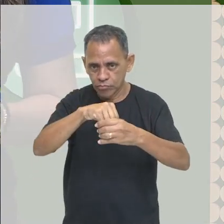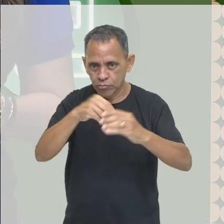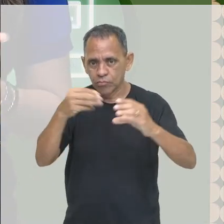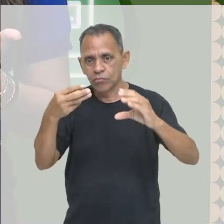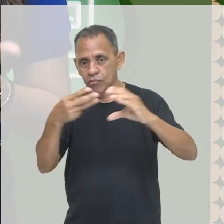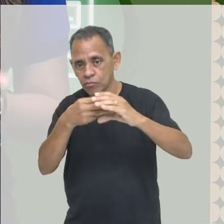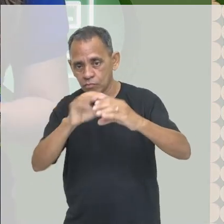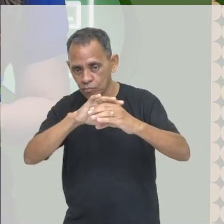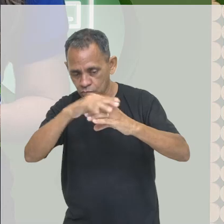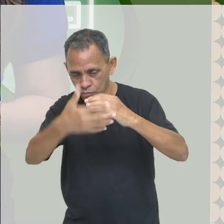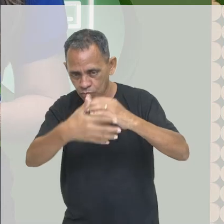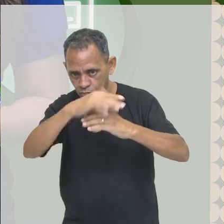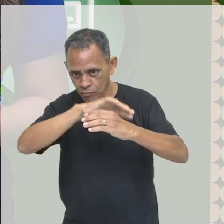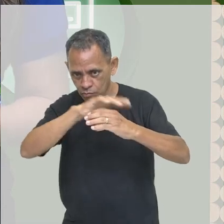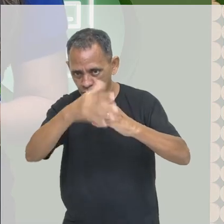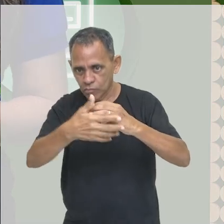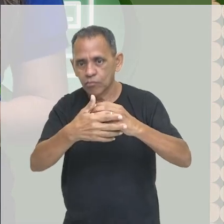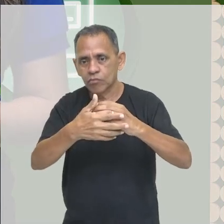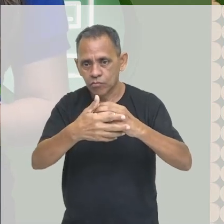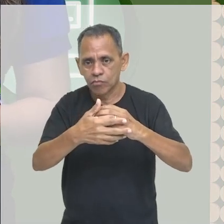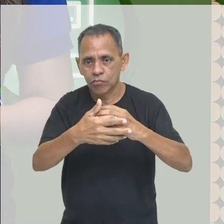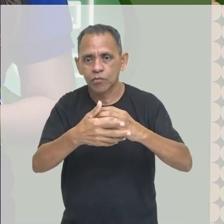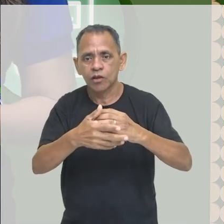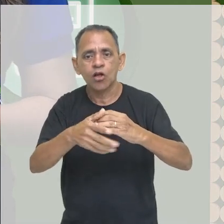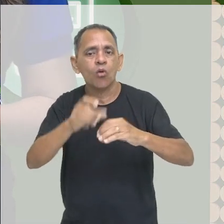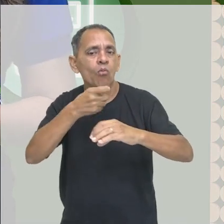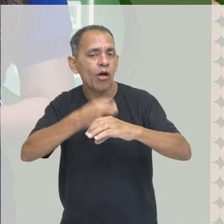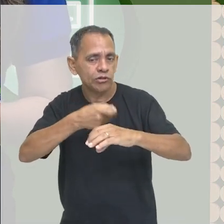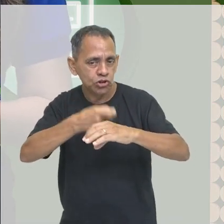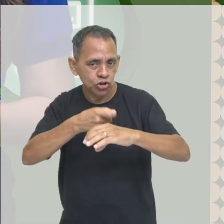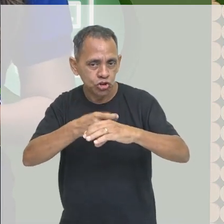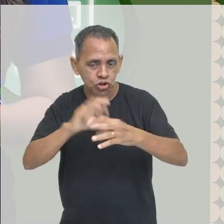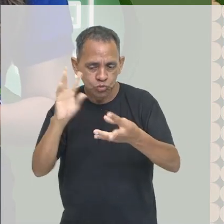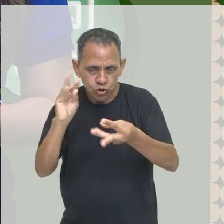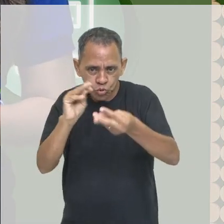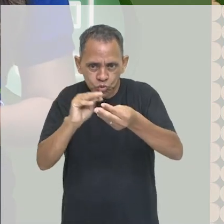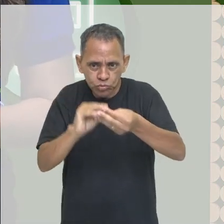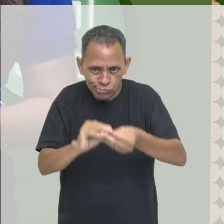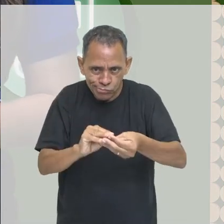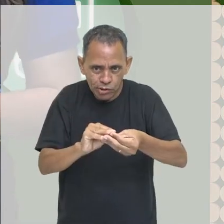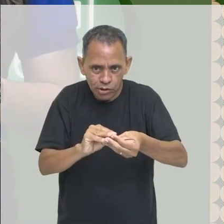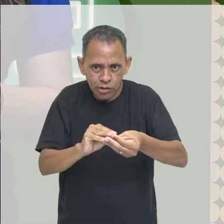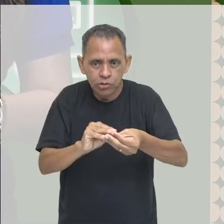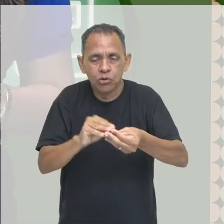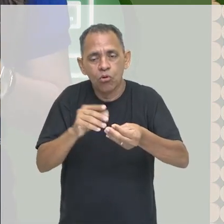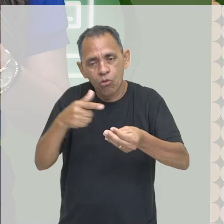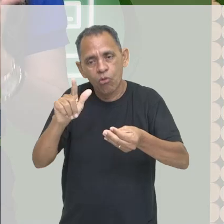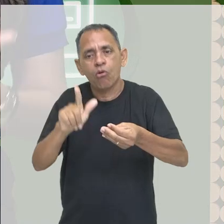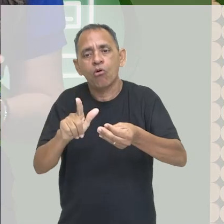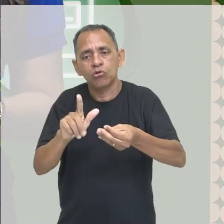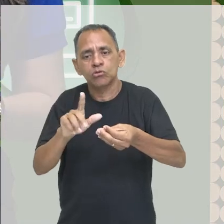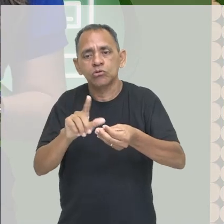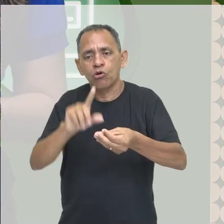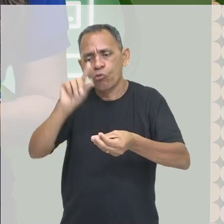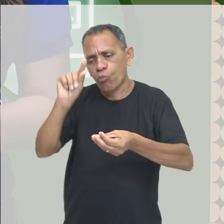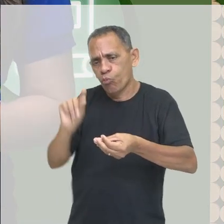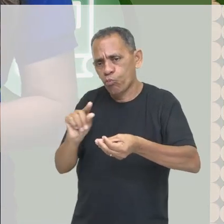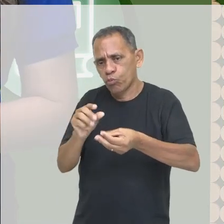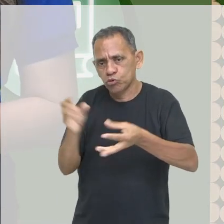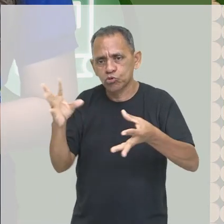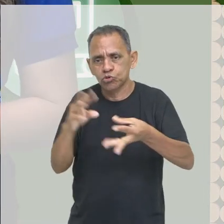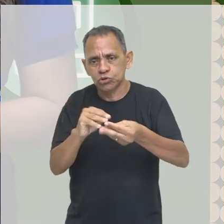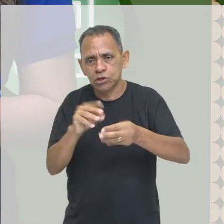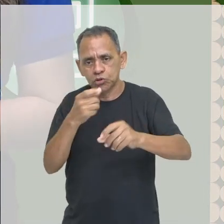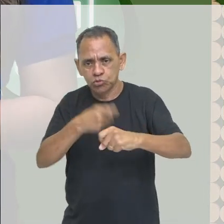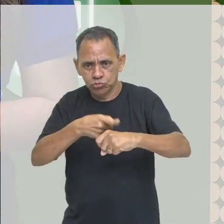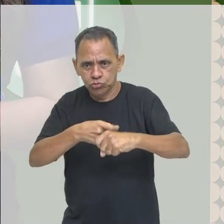meio mais concentrado para o meio menos concentrado. Para entender esse conceito, a